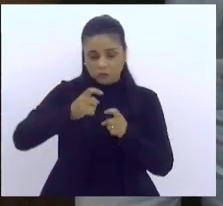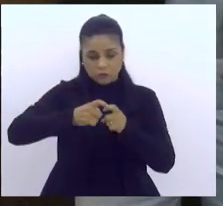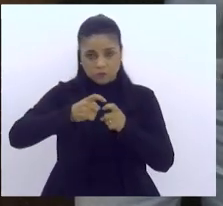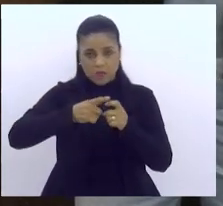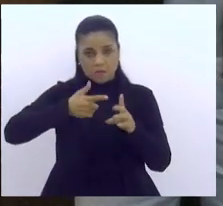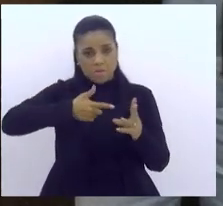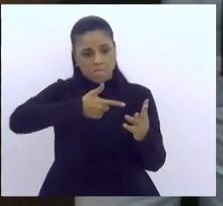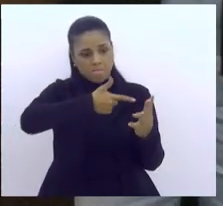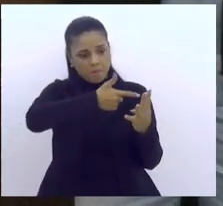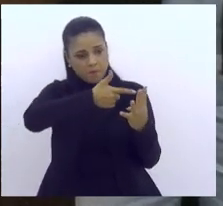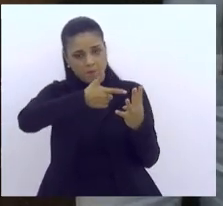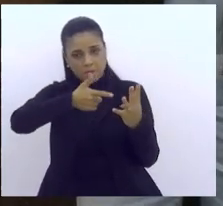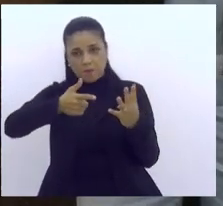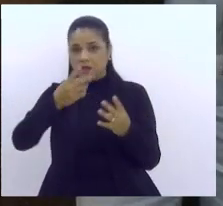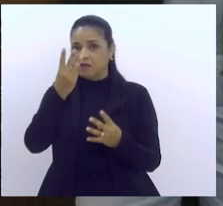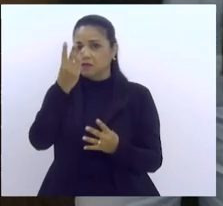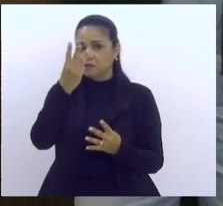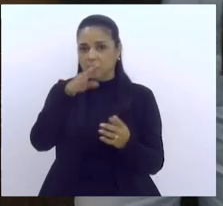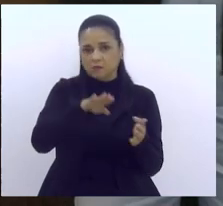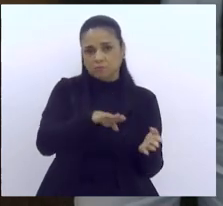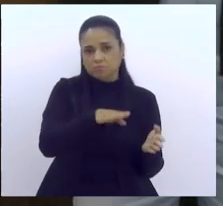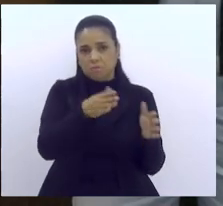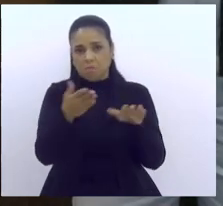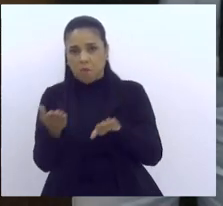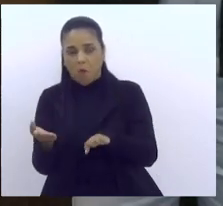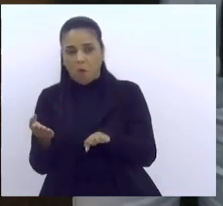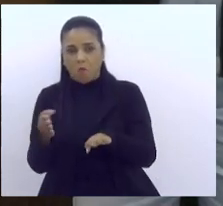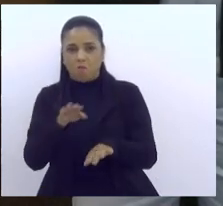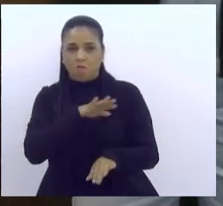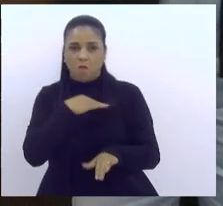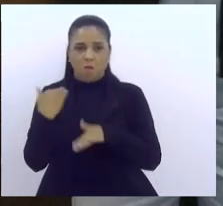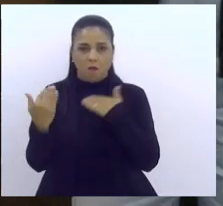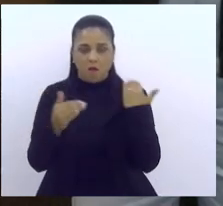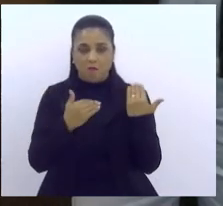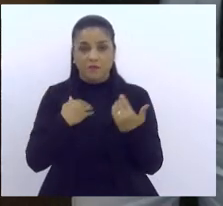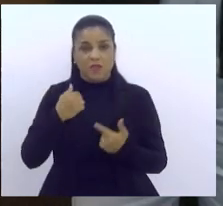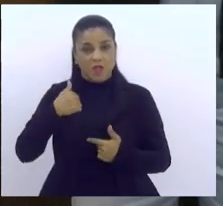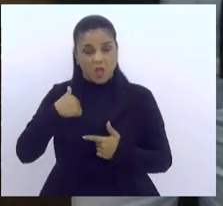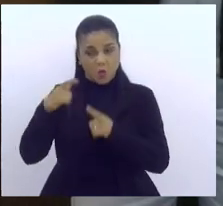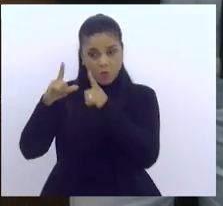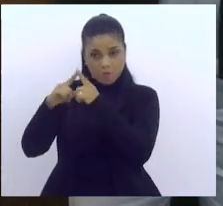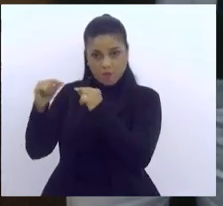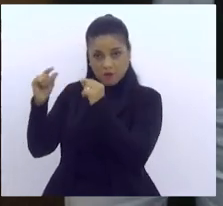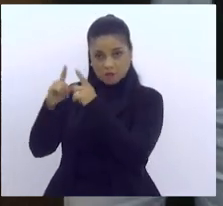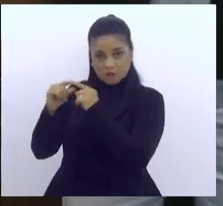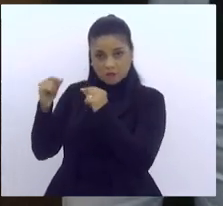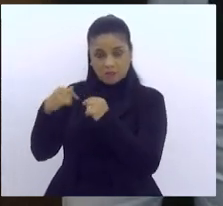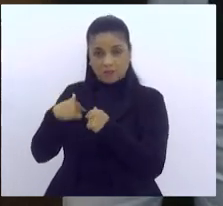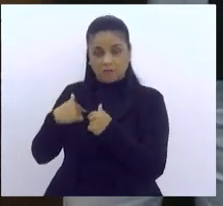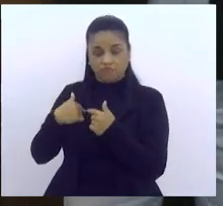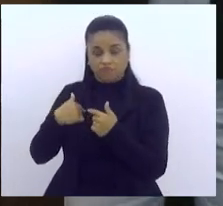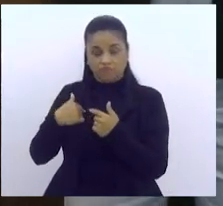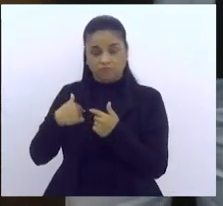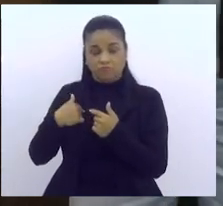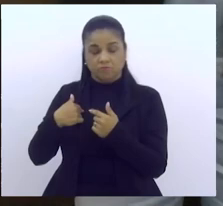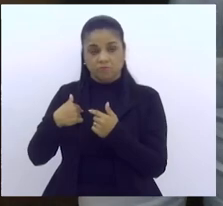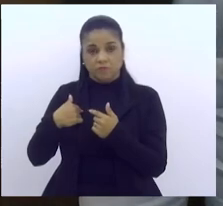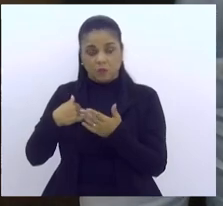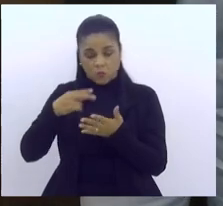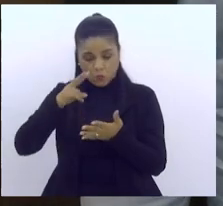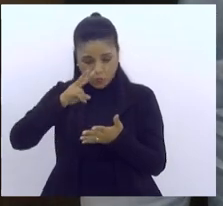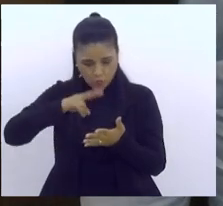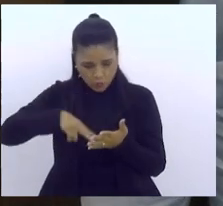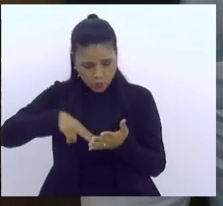4 médicos baleados e 3 mortos. Eu estava em Brasília, governador, o presidente, quando eu ainda li